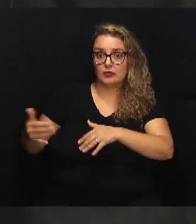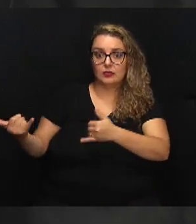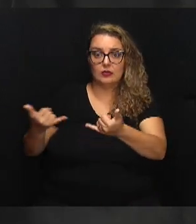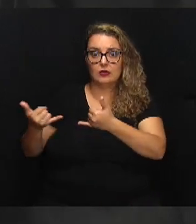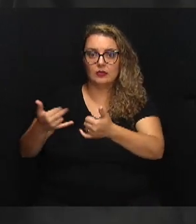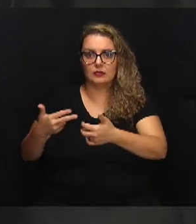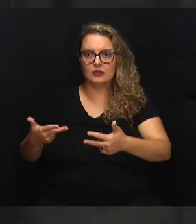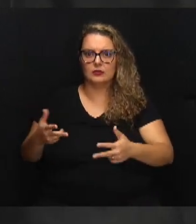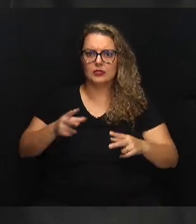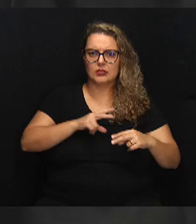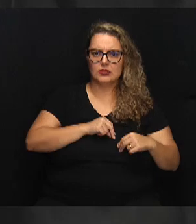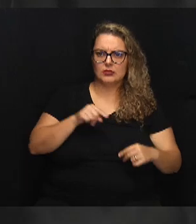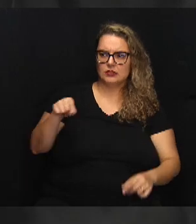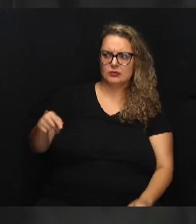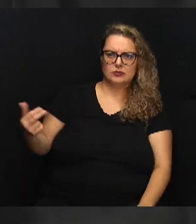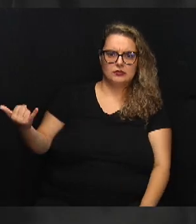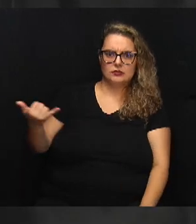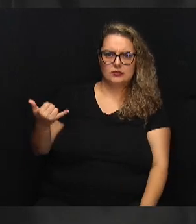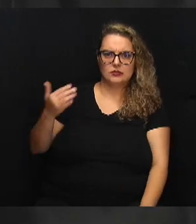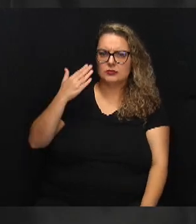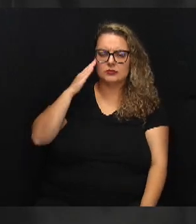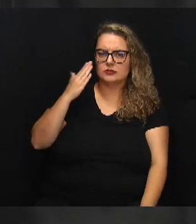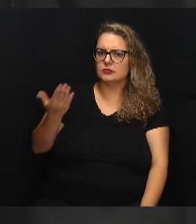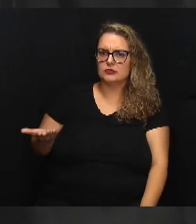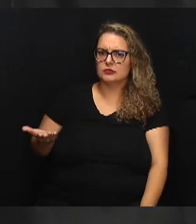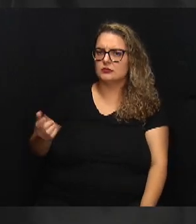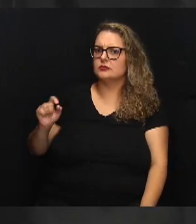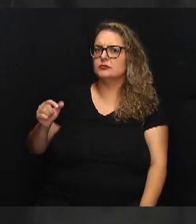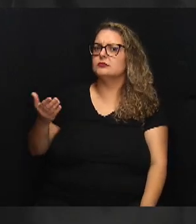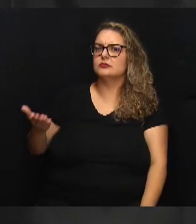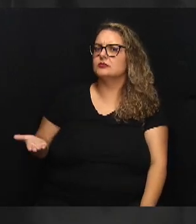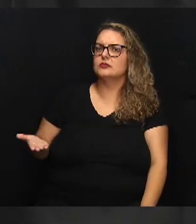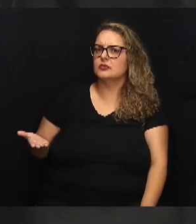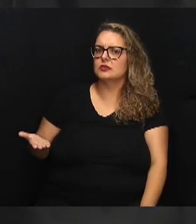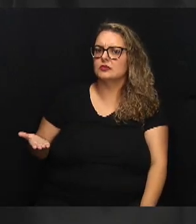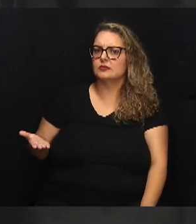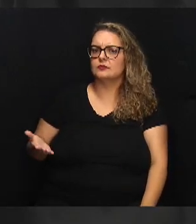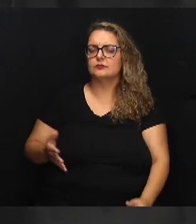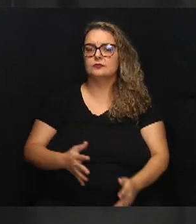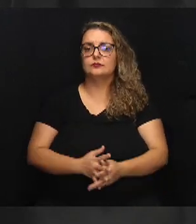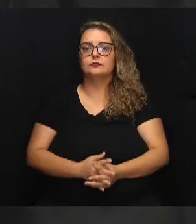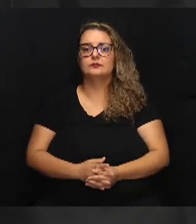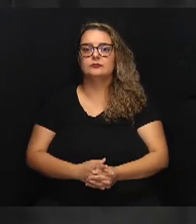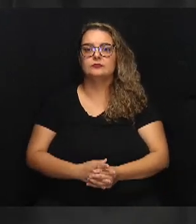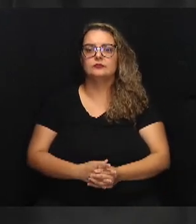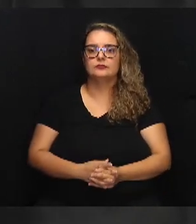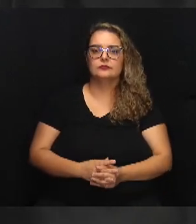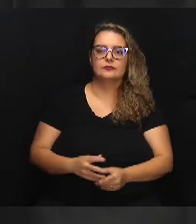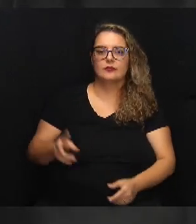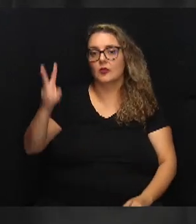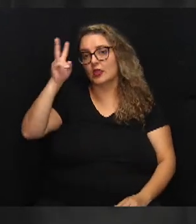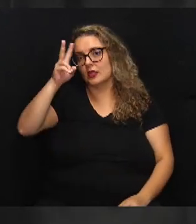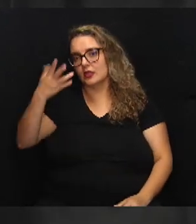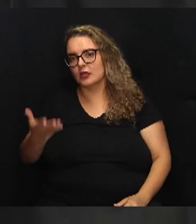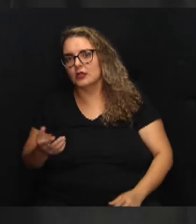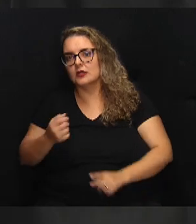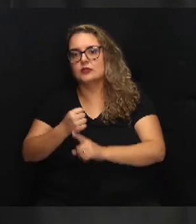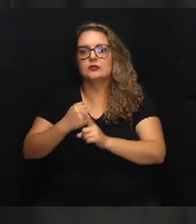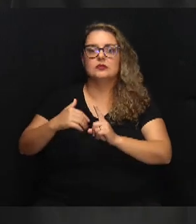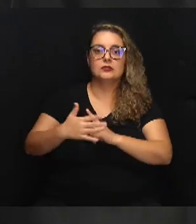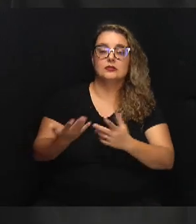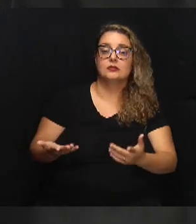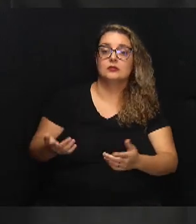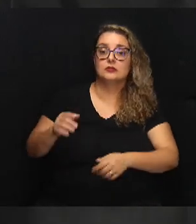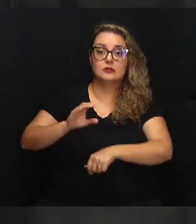coisas, falei, pô, esse cara tá falando isso, eu não tô entendendo direito, o que será que é isso mesmo, né? E era a galera de história, a galera de sociais, a galera